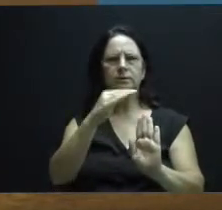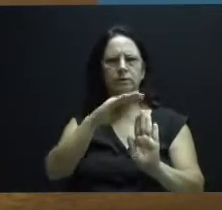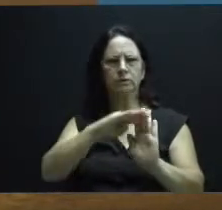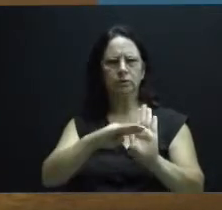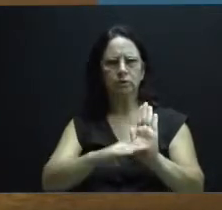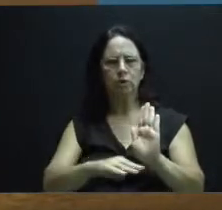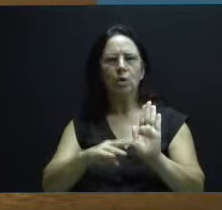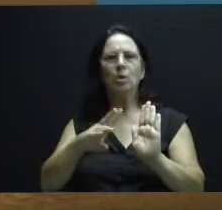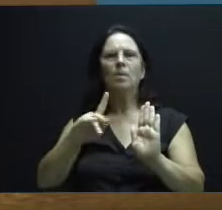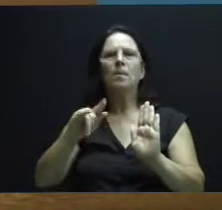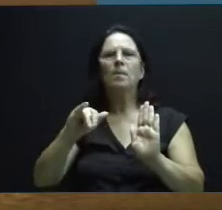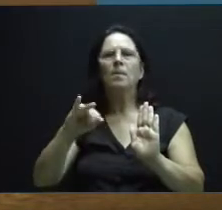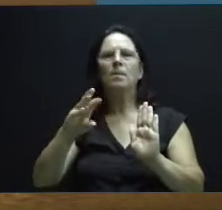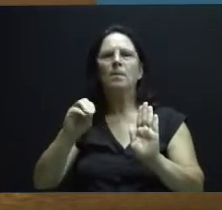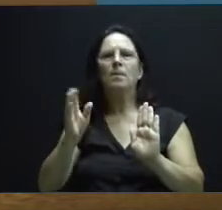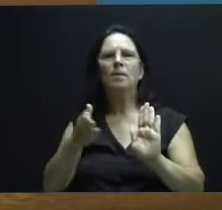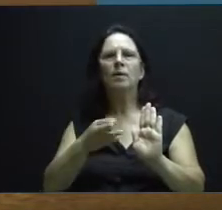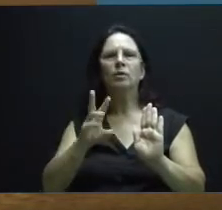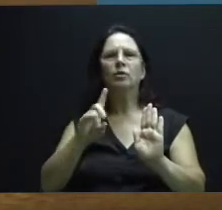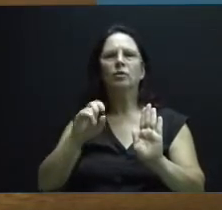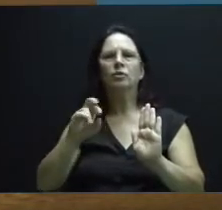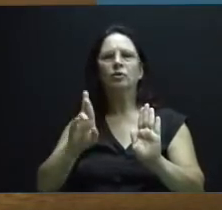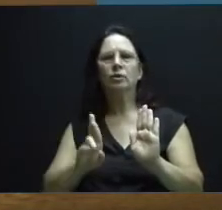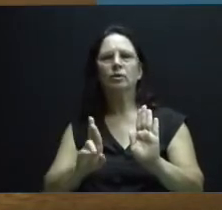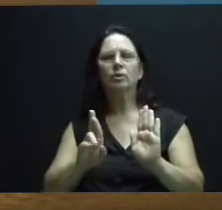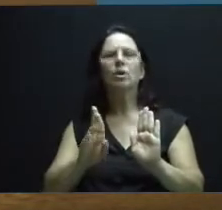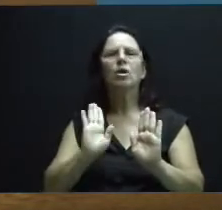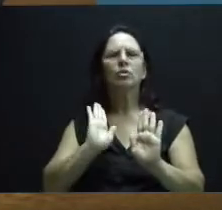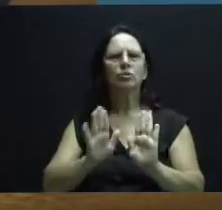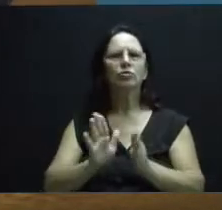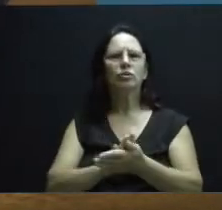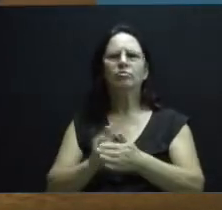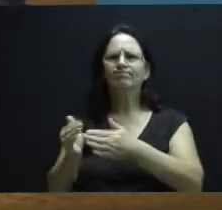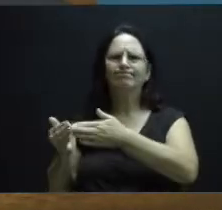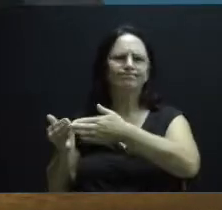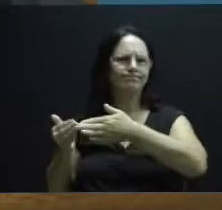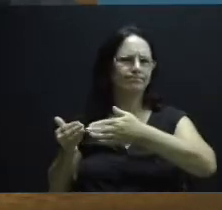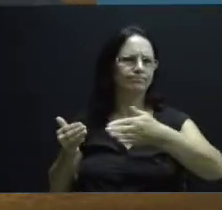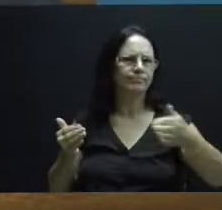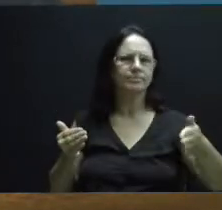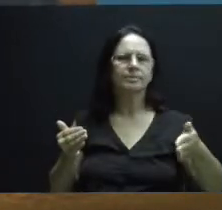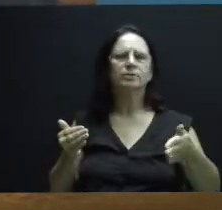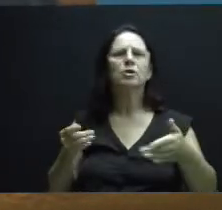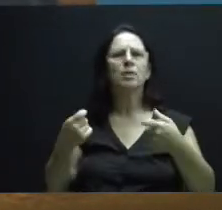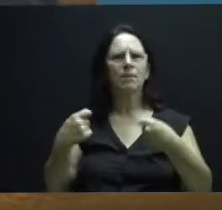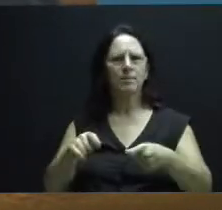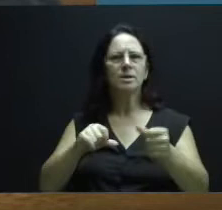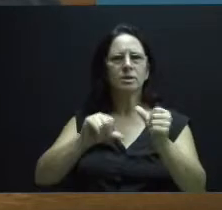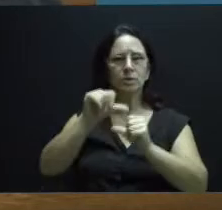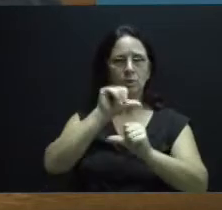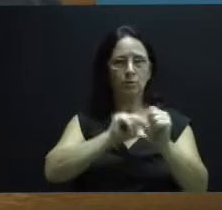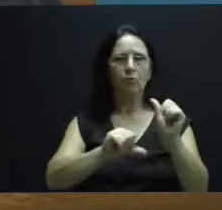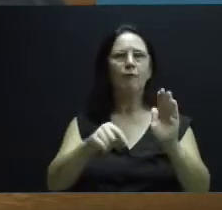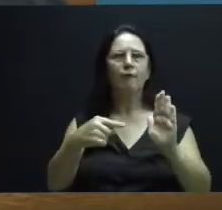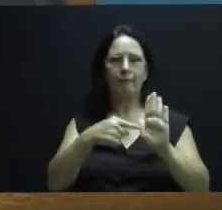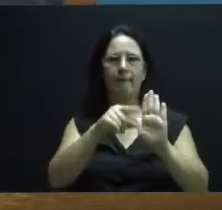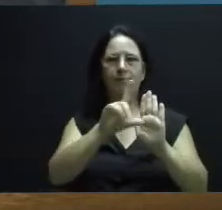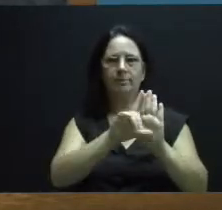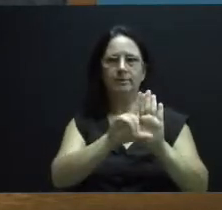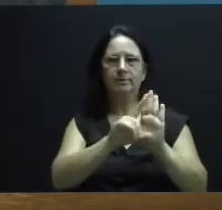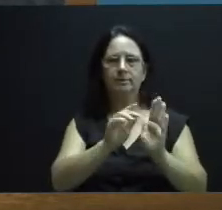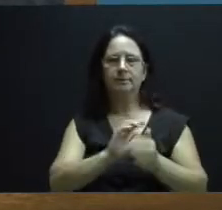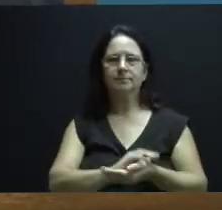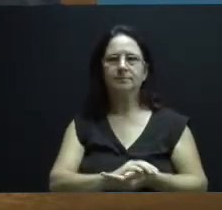diretório que é uma situação já para outra passado em nosso município tem que ter uma renovação mas eu gostaria aqui